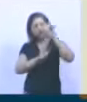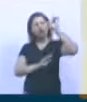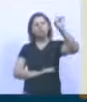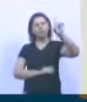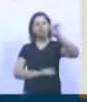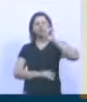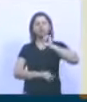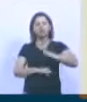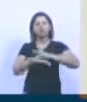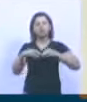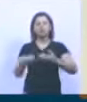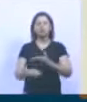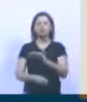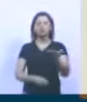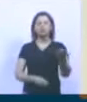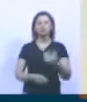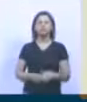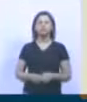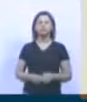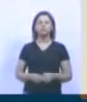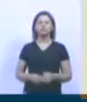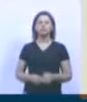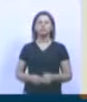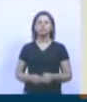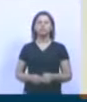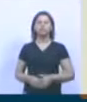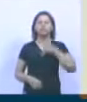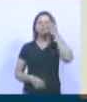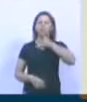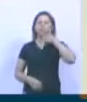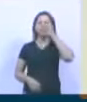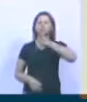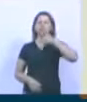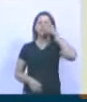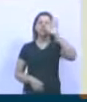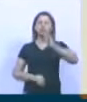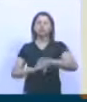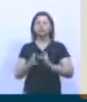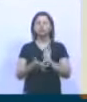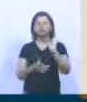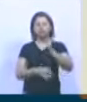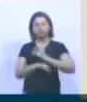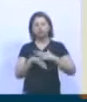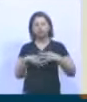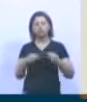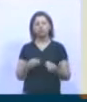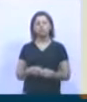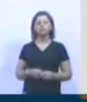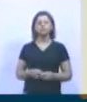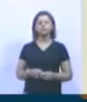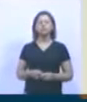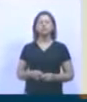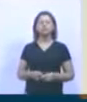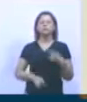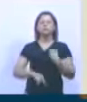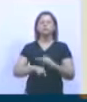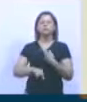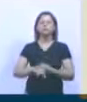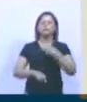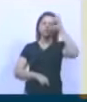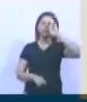que vos cura. Durante a pregação, o Senhor já foi curando. Nesse